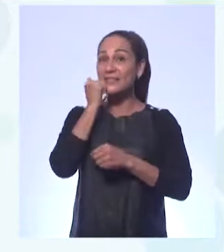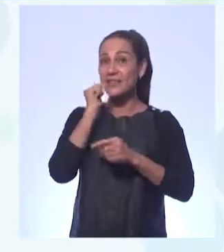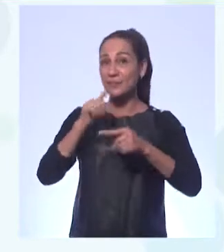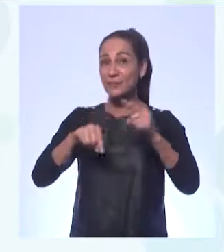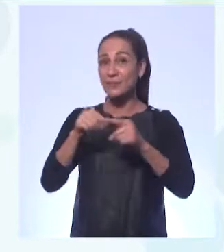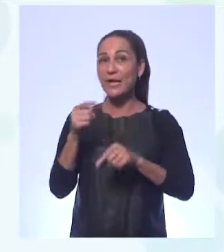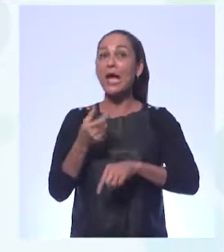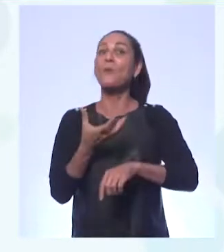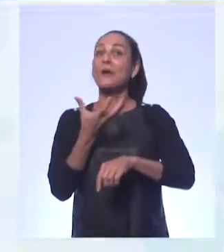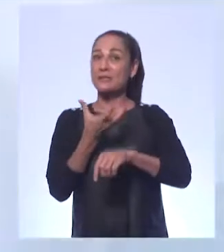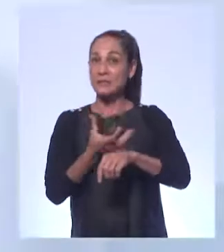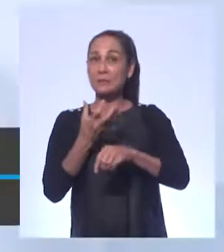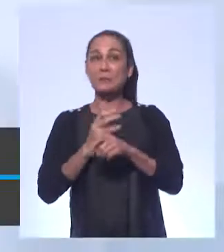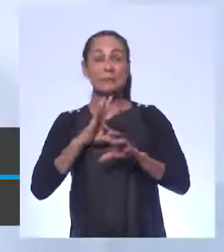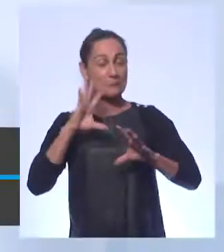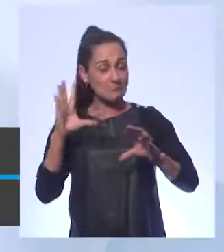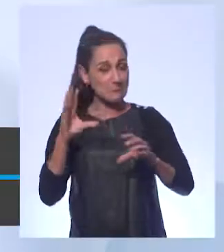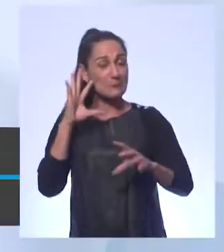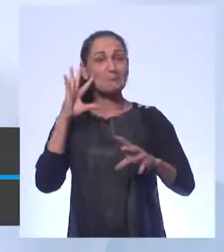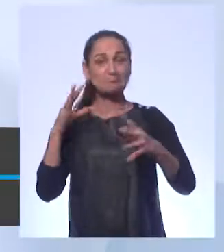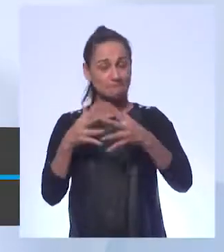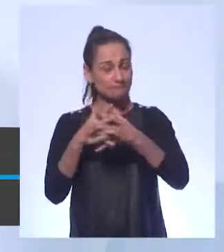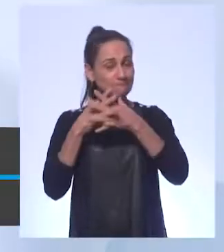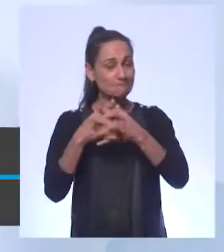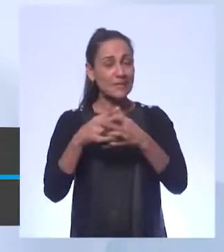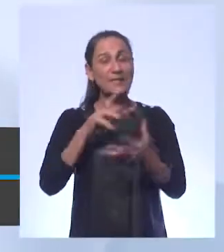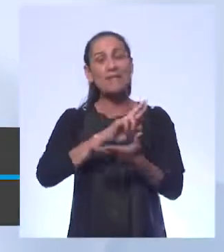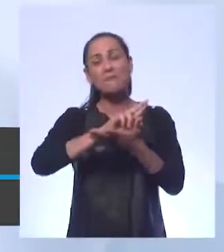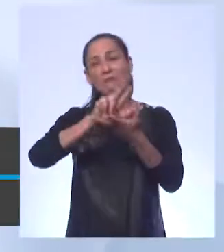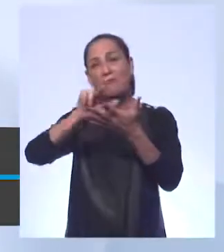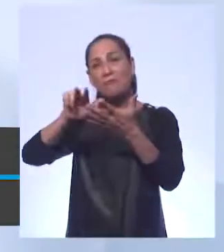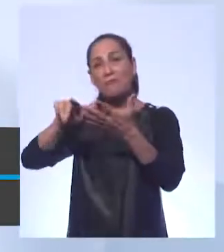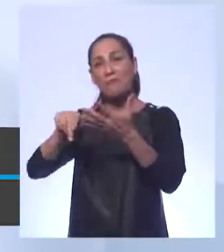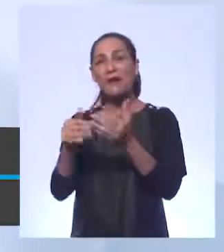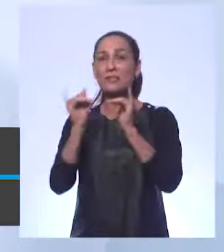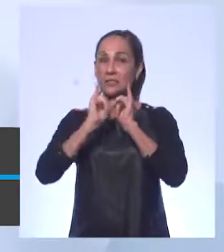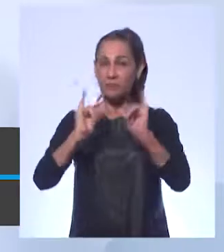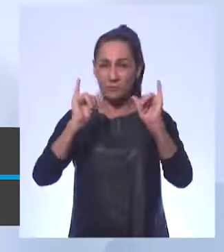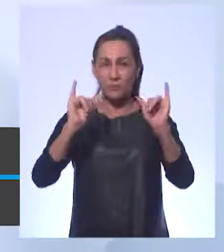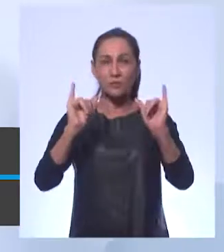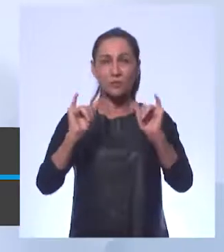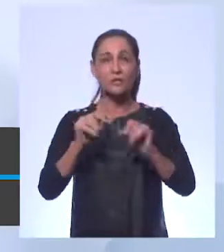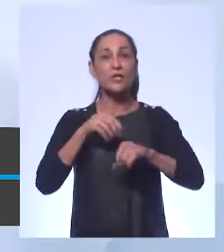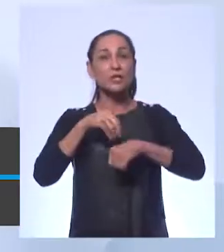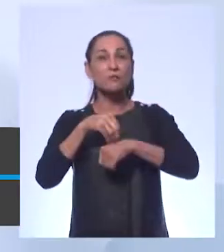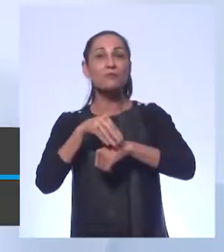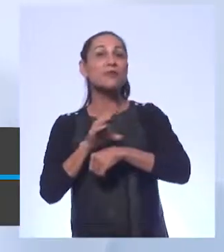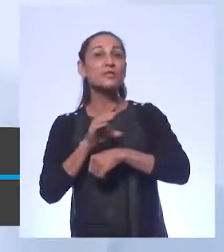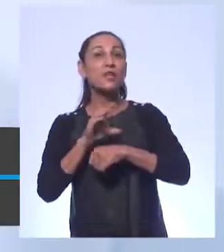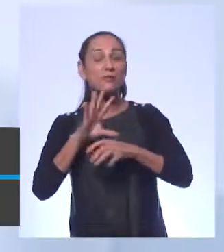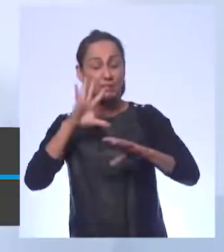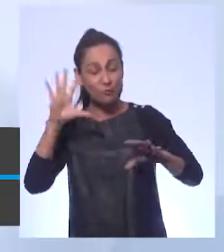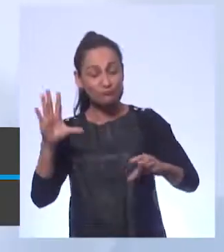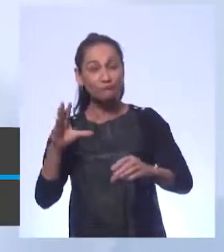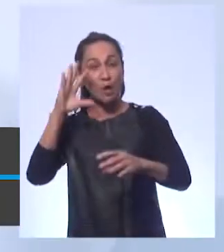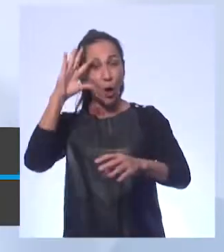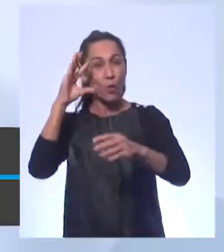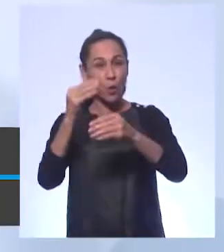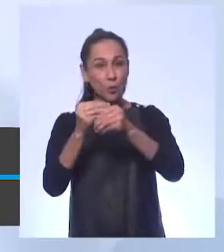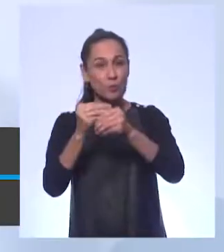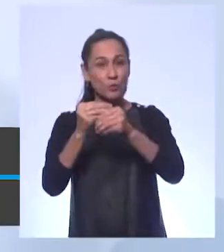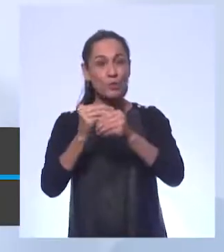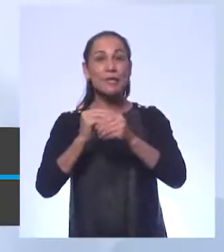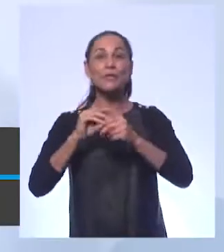matéria bem complexa. Ela tem várias propriedades, várias informações. Então, a gente vai dar uma fechada com vocês